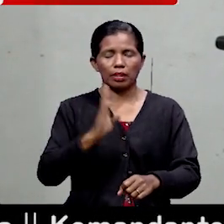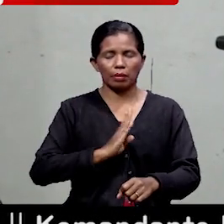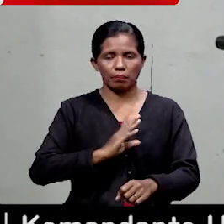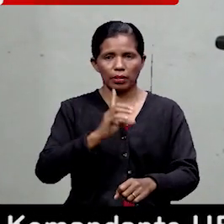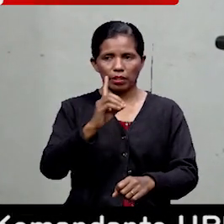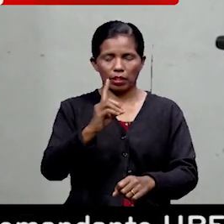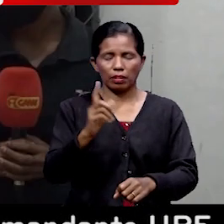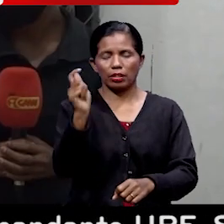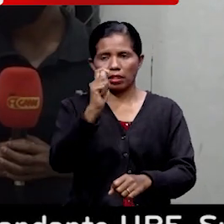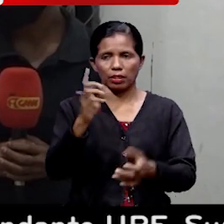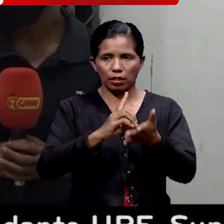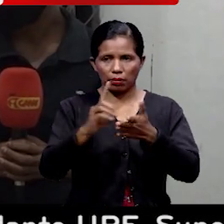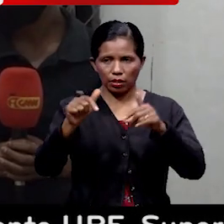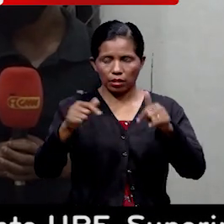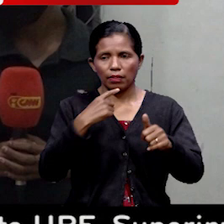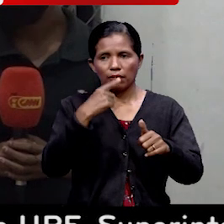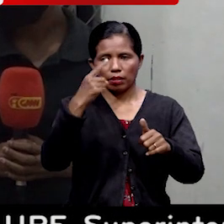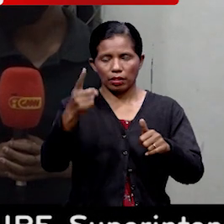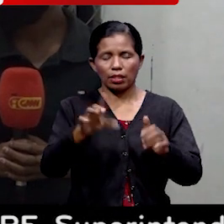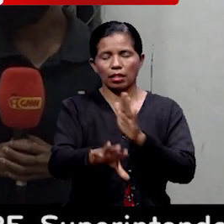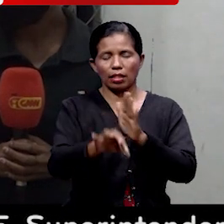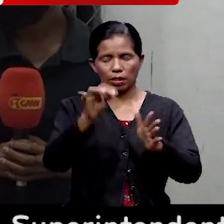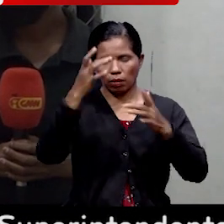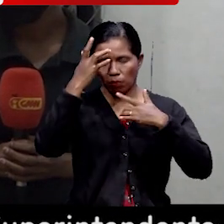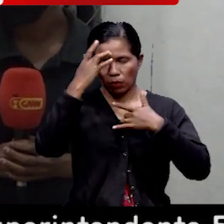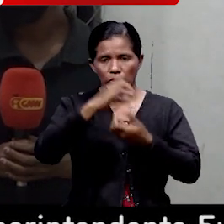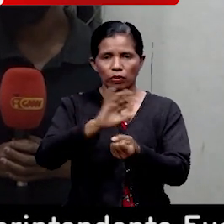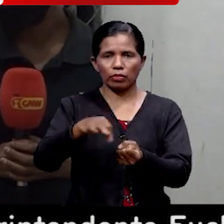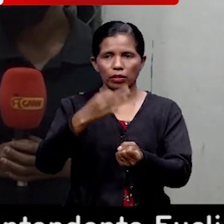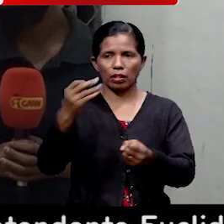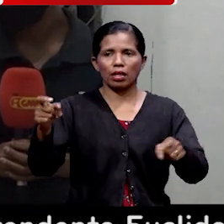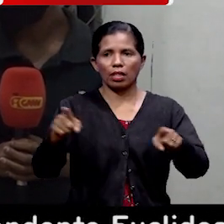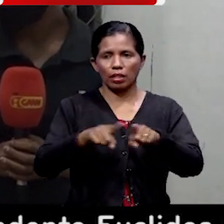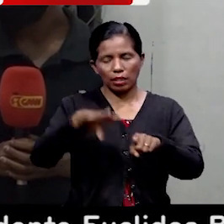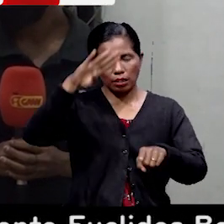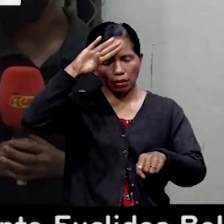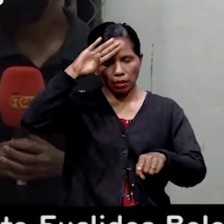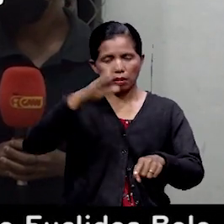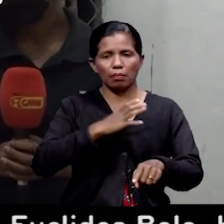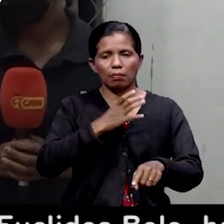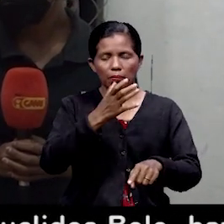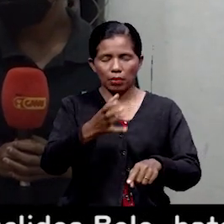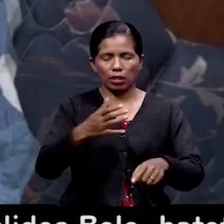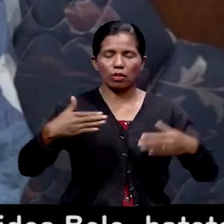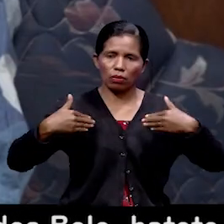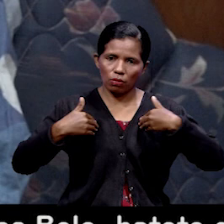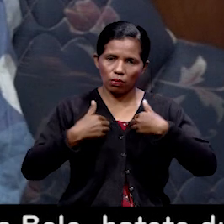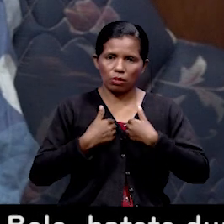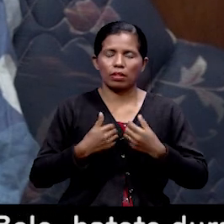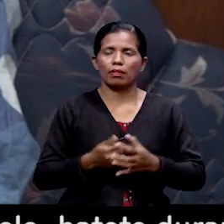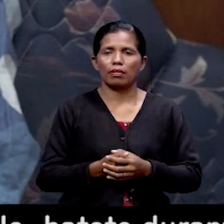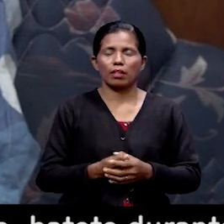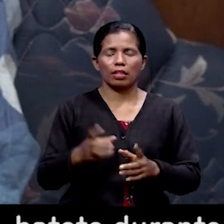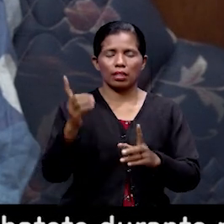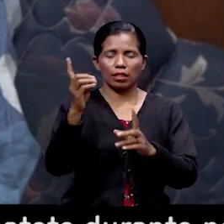hun terça semana ne aktuir nia hetan sintomas Covid-19 hanesang isi manas mear no kolen. Nune ia loron